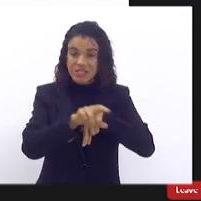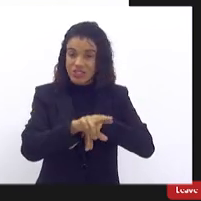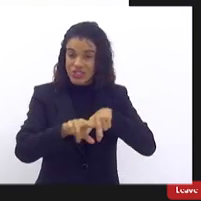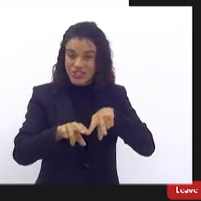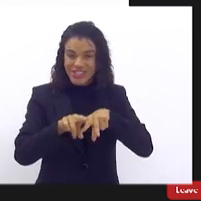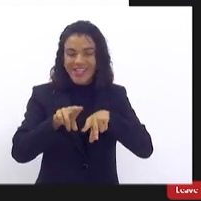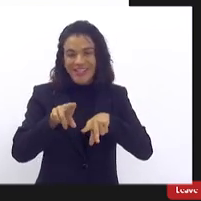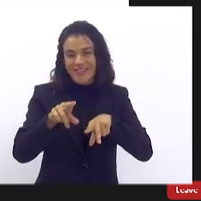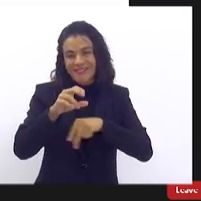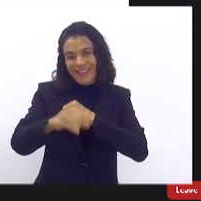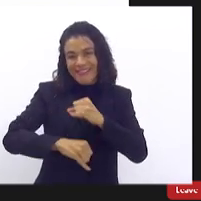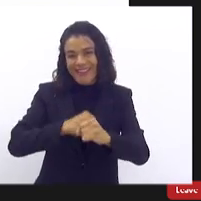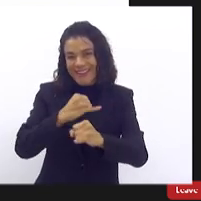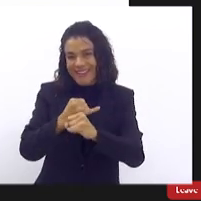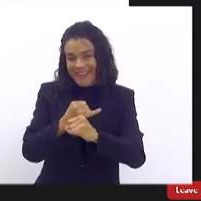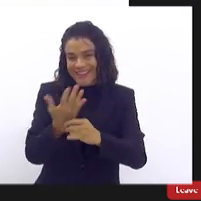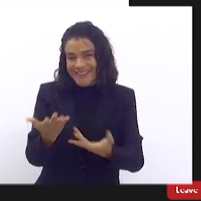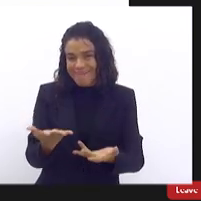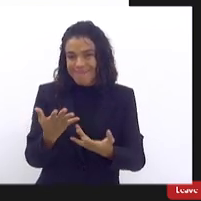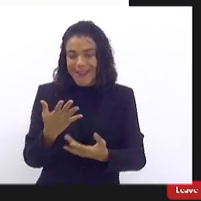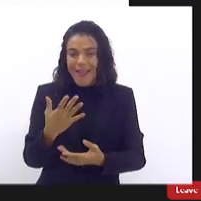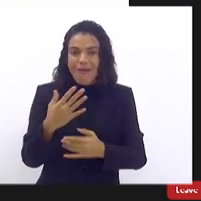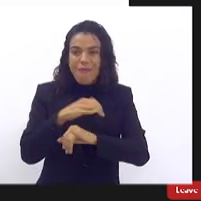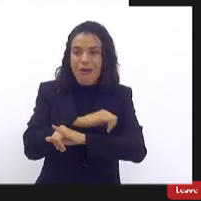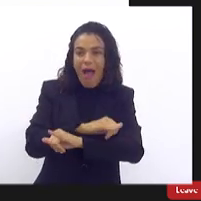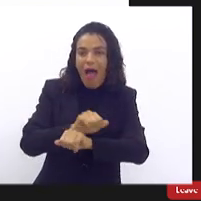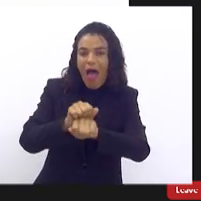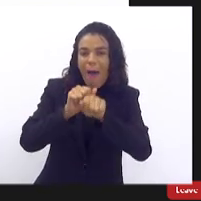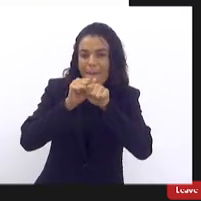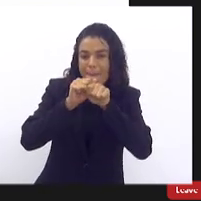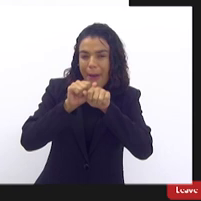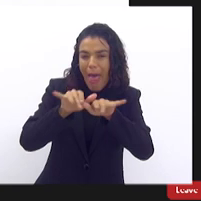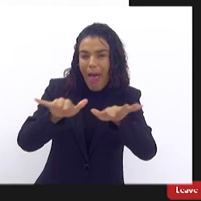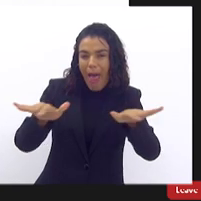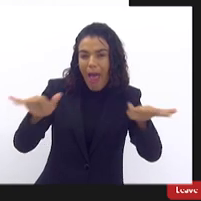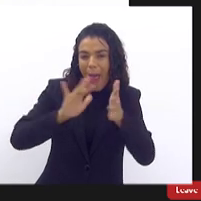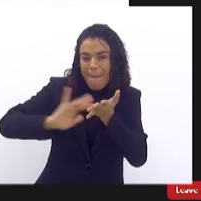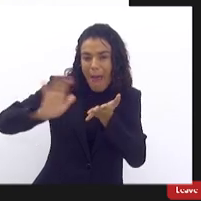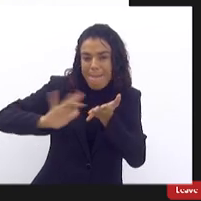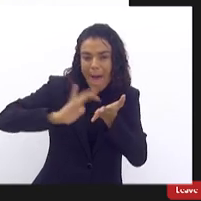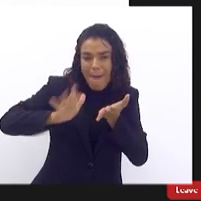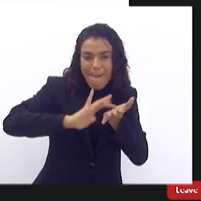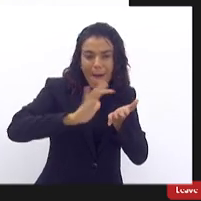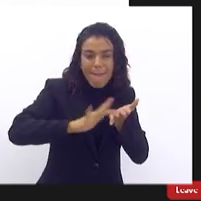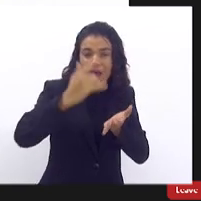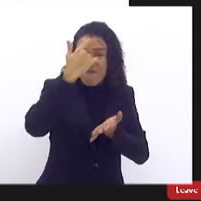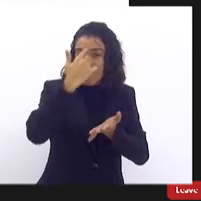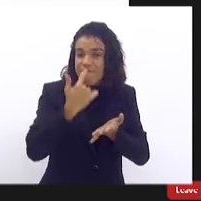que foi a disseminação de imagens íntimas da Carolina sem autorização dela.